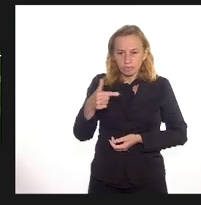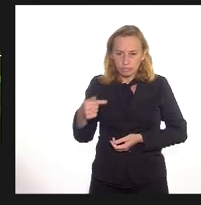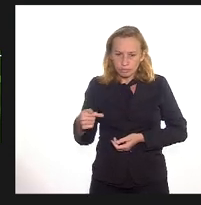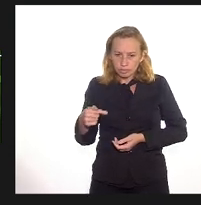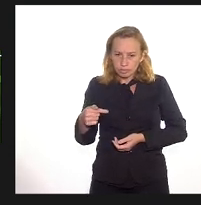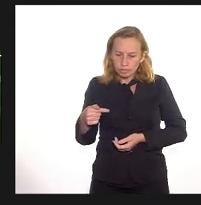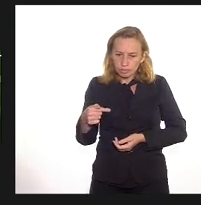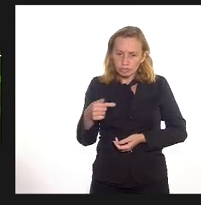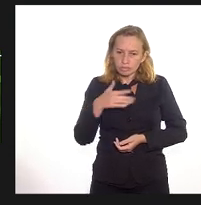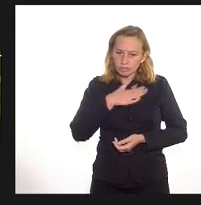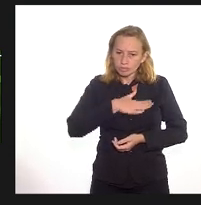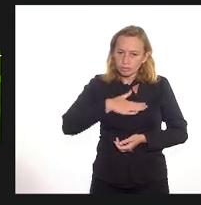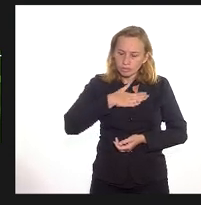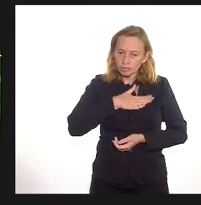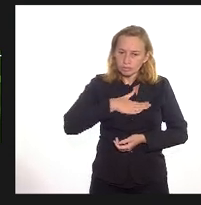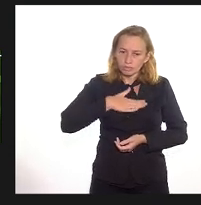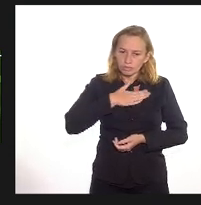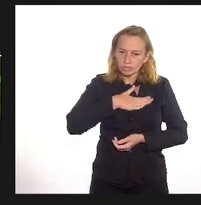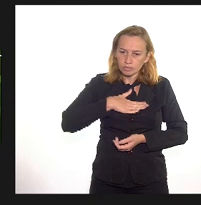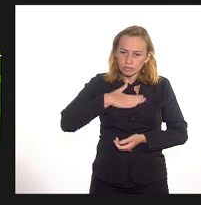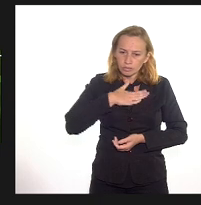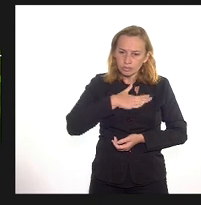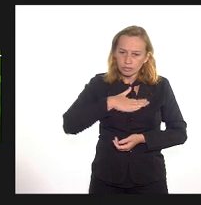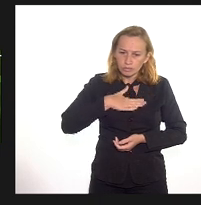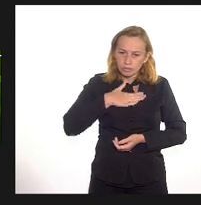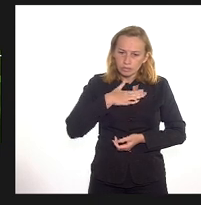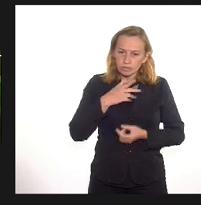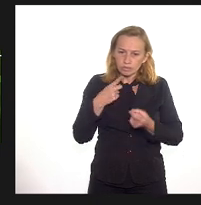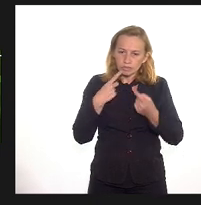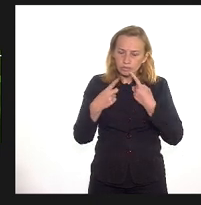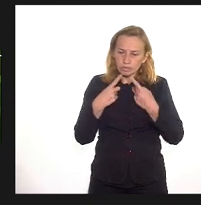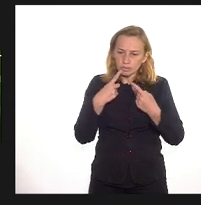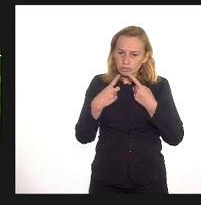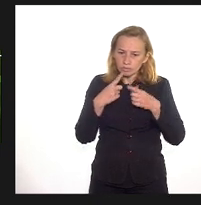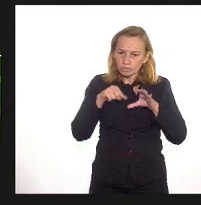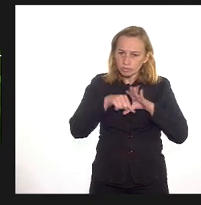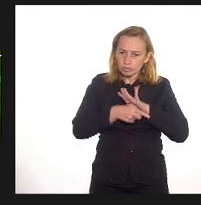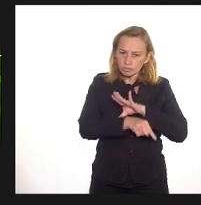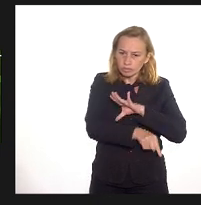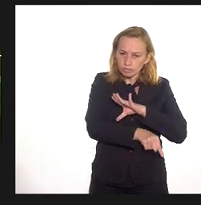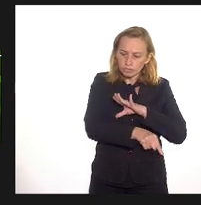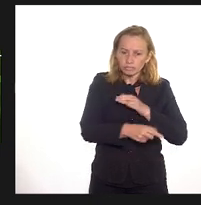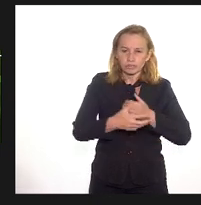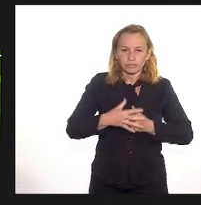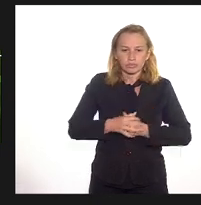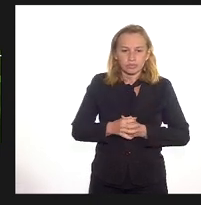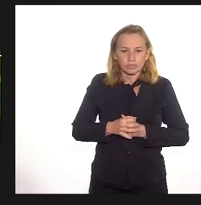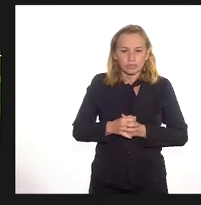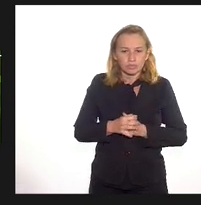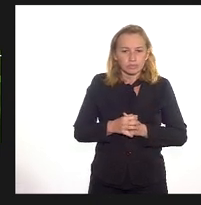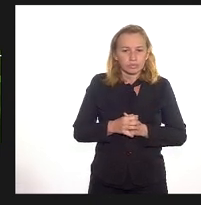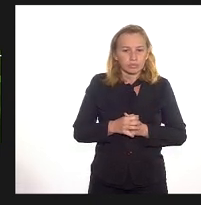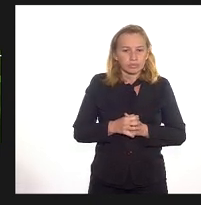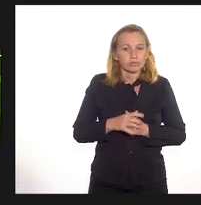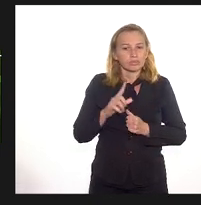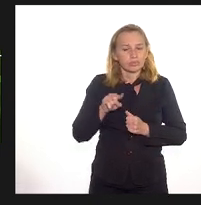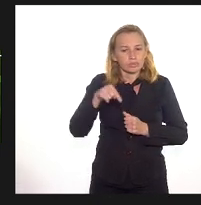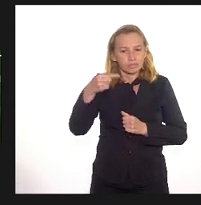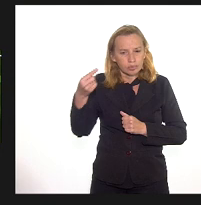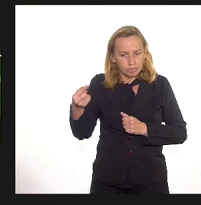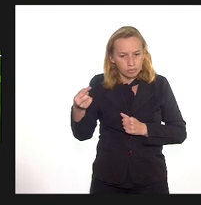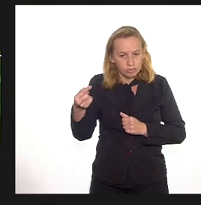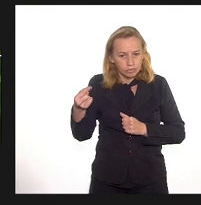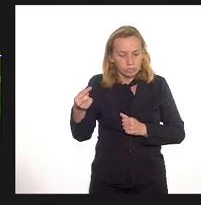3.7, eu gostaria de debater em profundidade. Isso faremos na